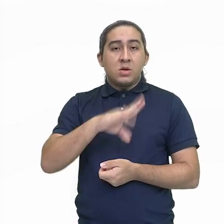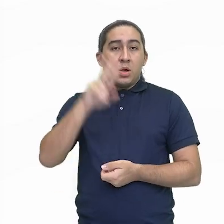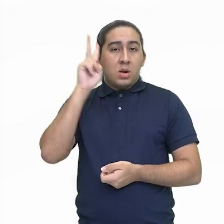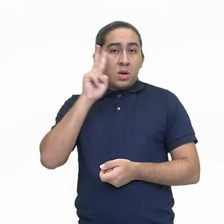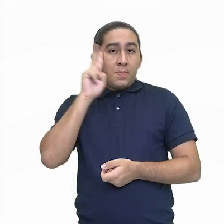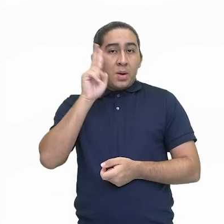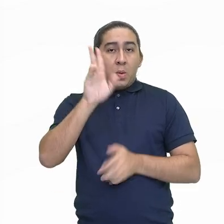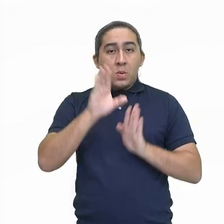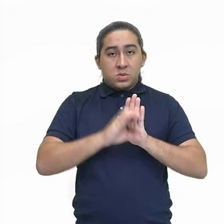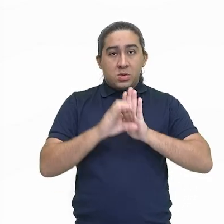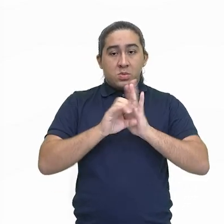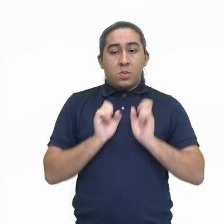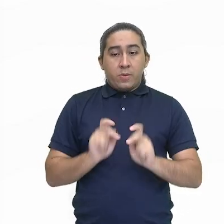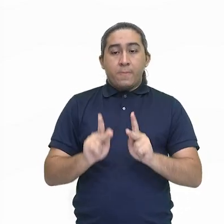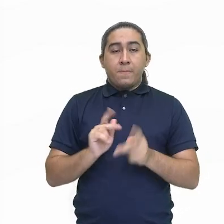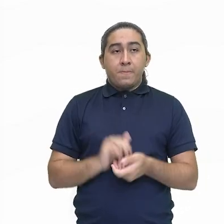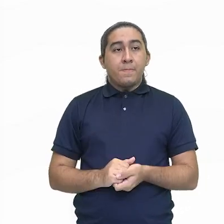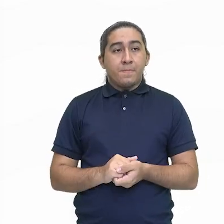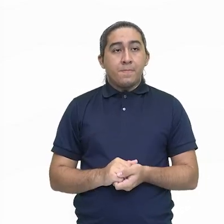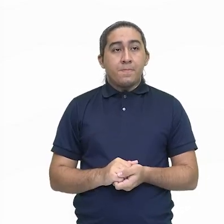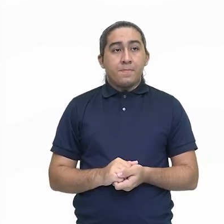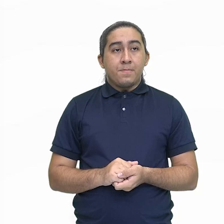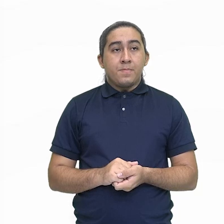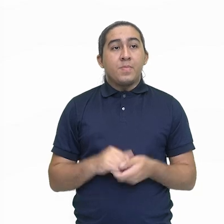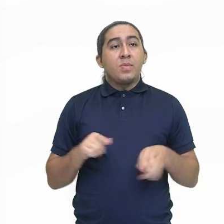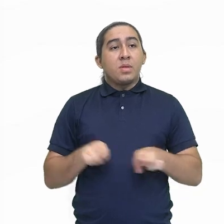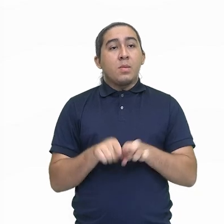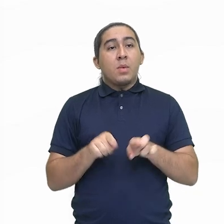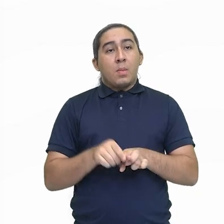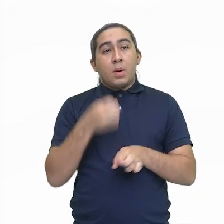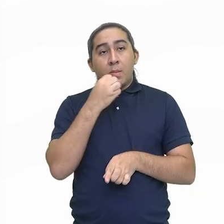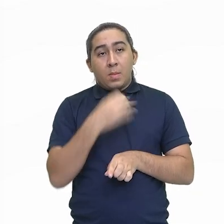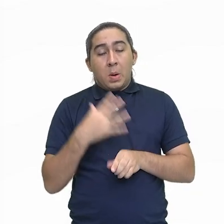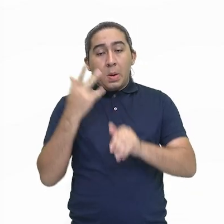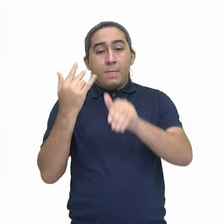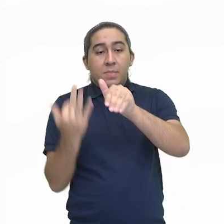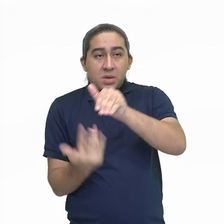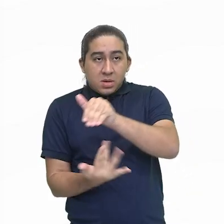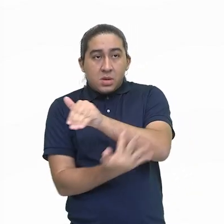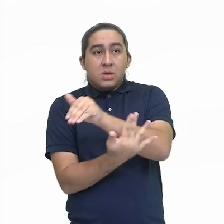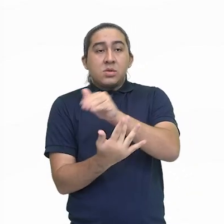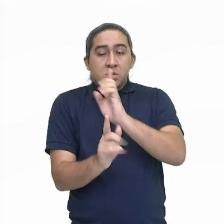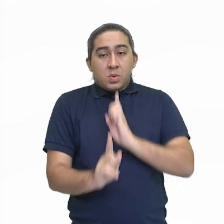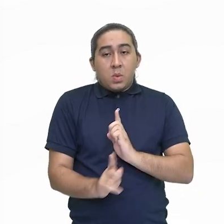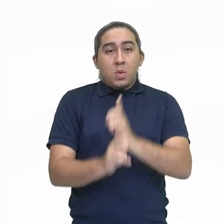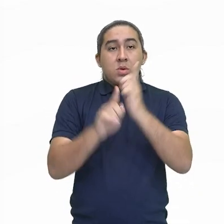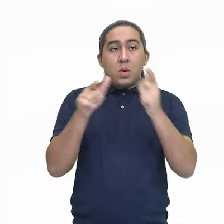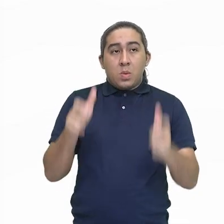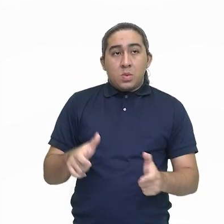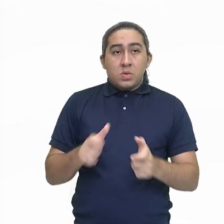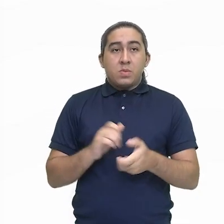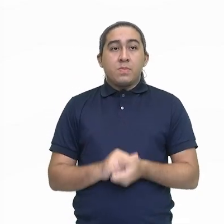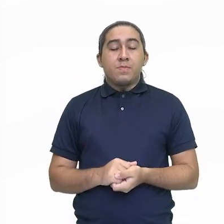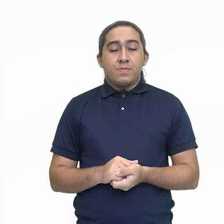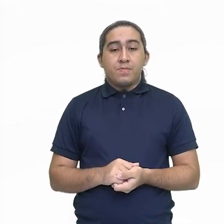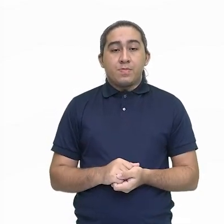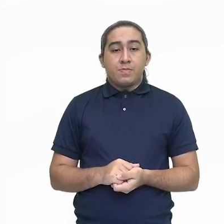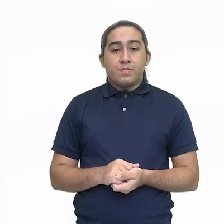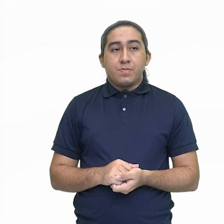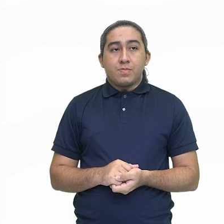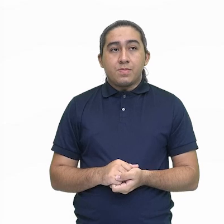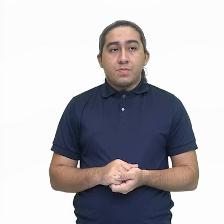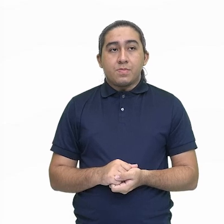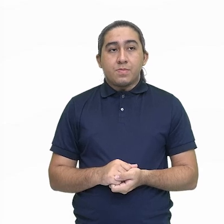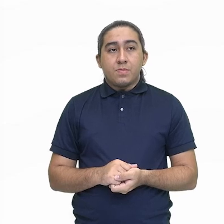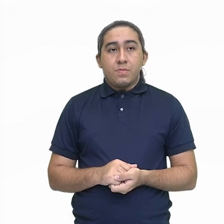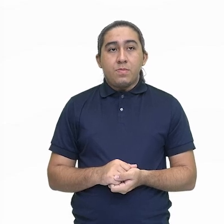relembrar aí esse conceito. Então, uma grande parcela desses migrantes, eles vão se encontrar, né, eles vão sair, na verdade,